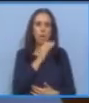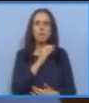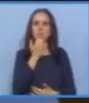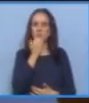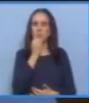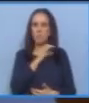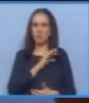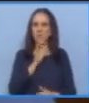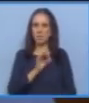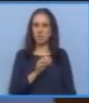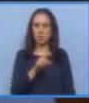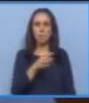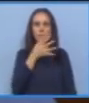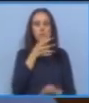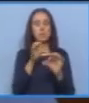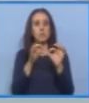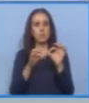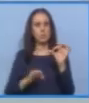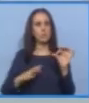insatisfação. Os discursos